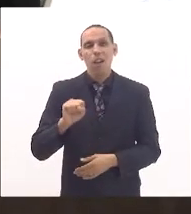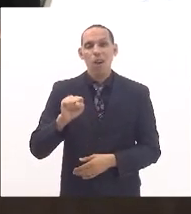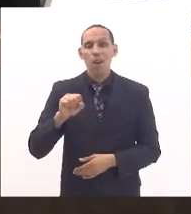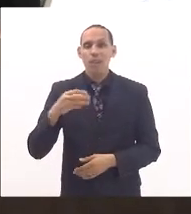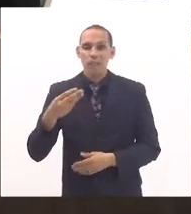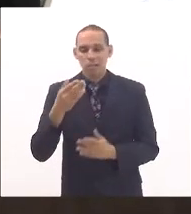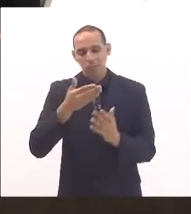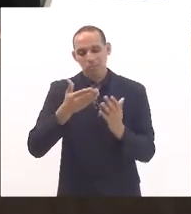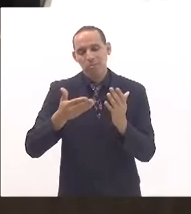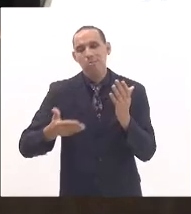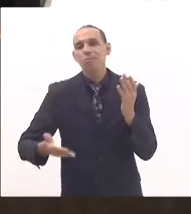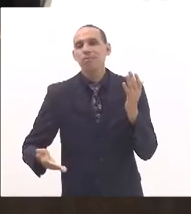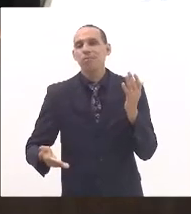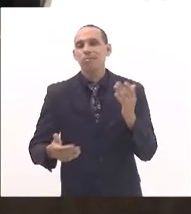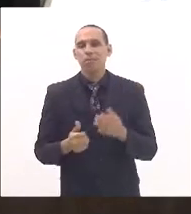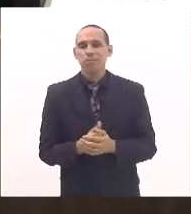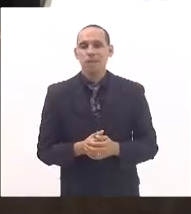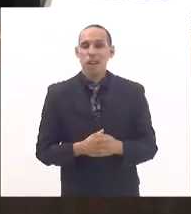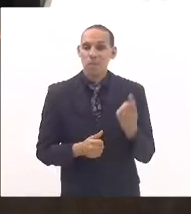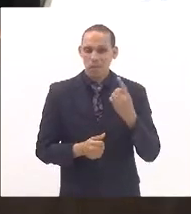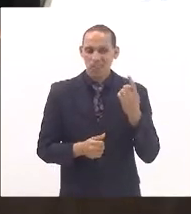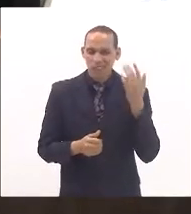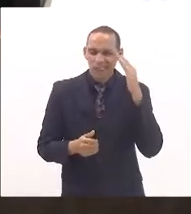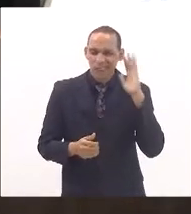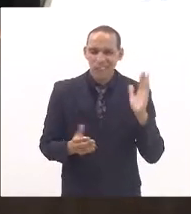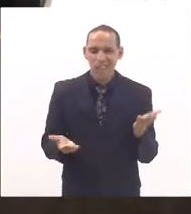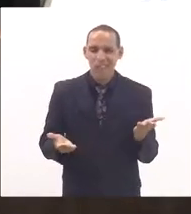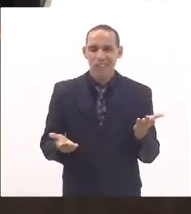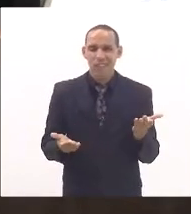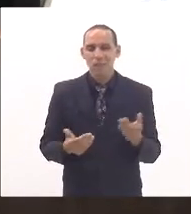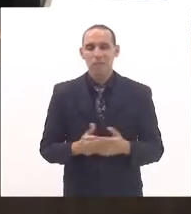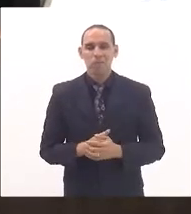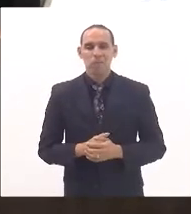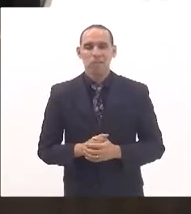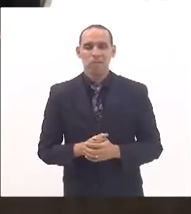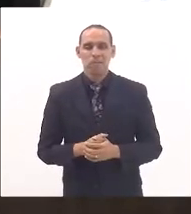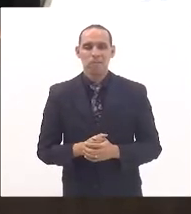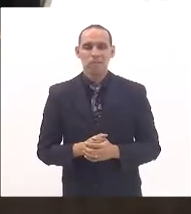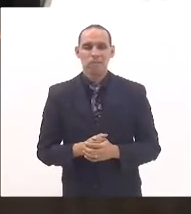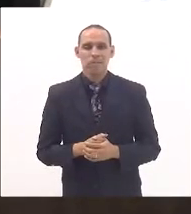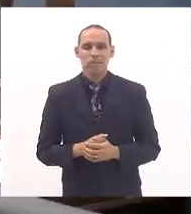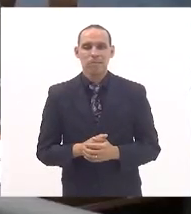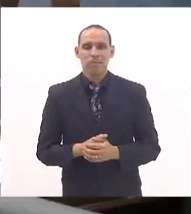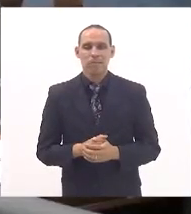83 vezes, que a primeira... Deu para entender essa questão?